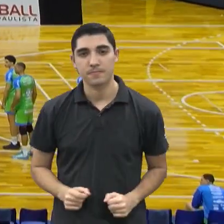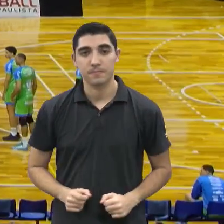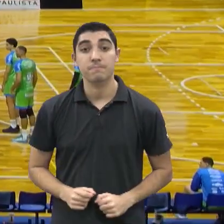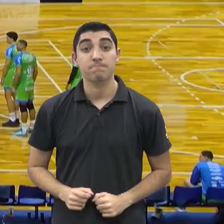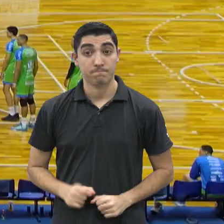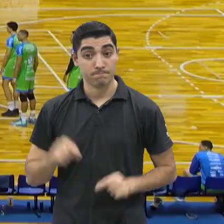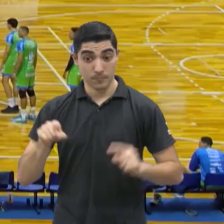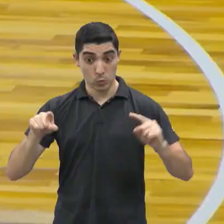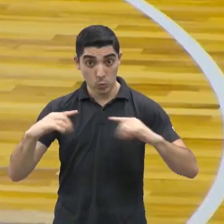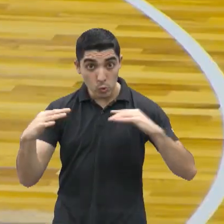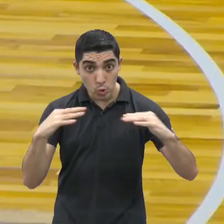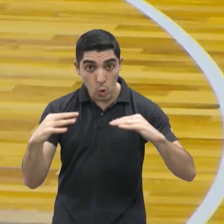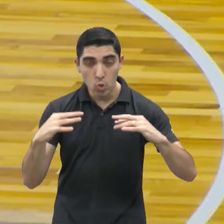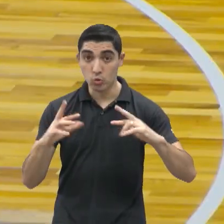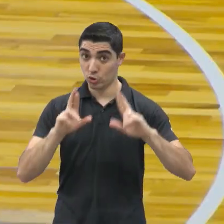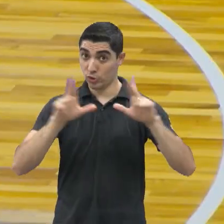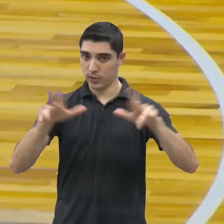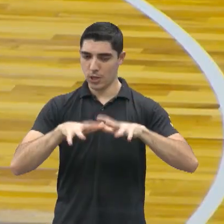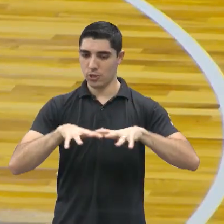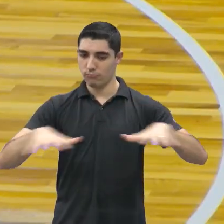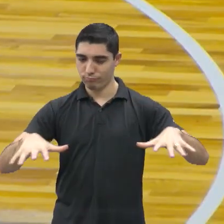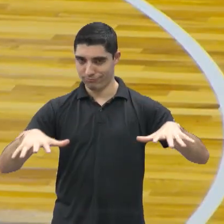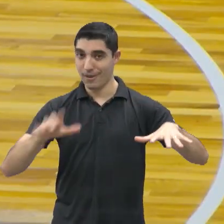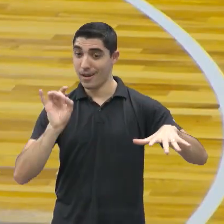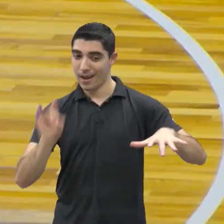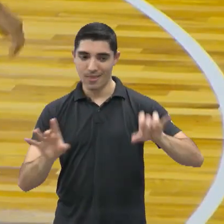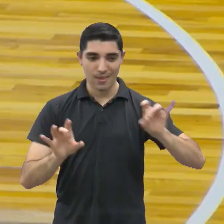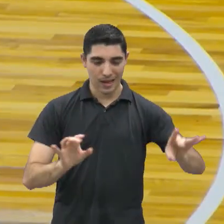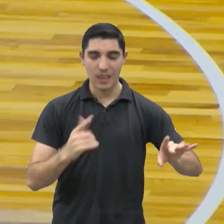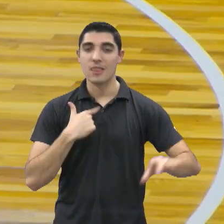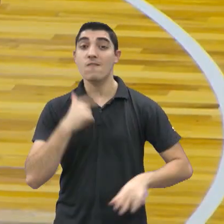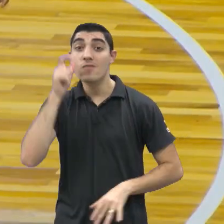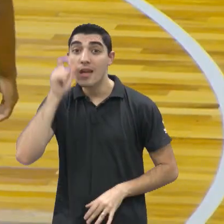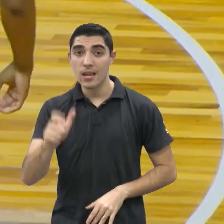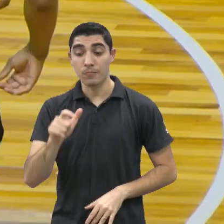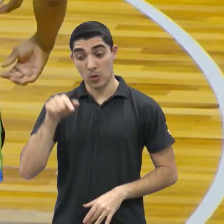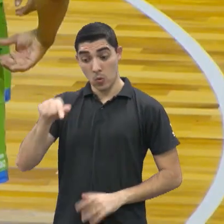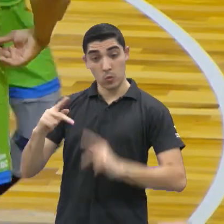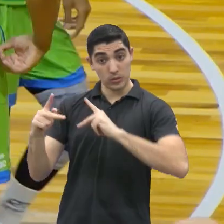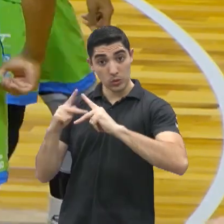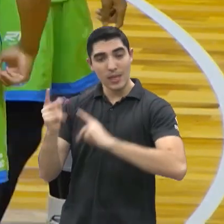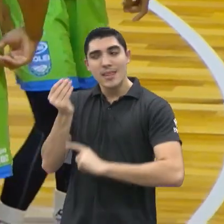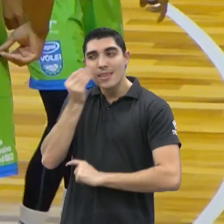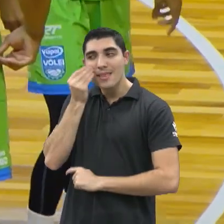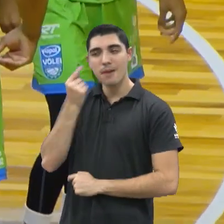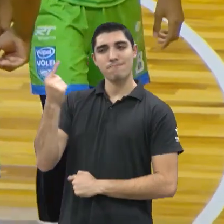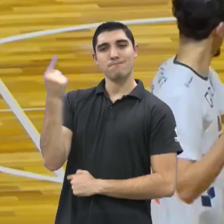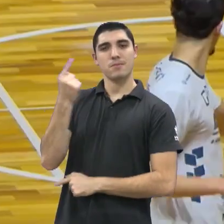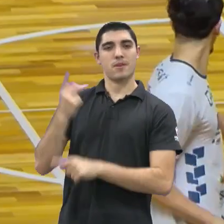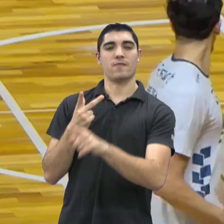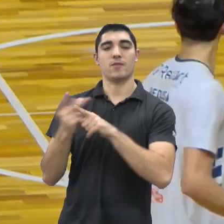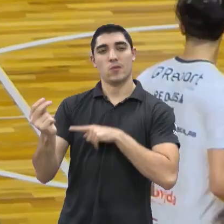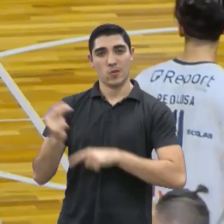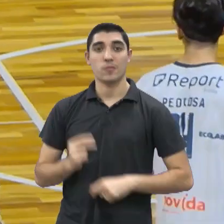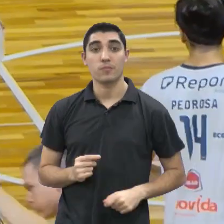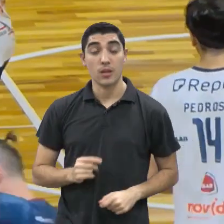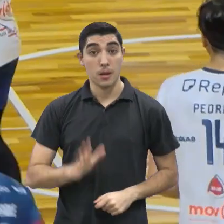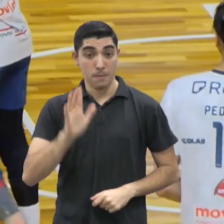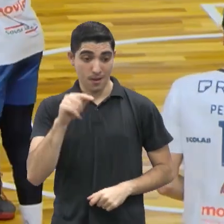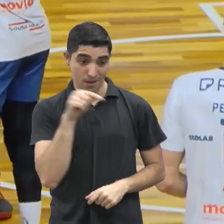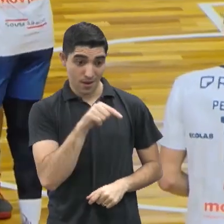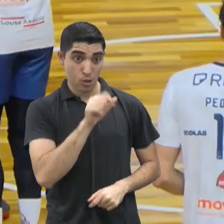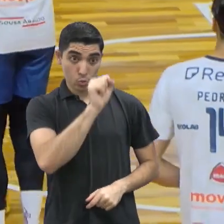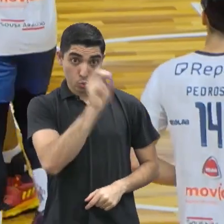interesses distintos. Para o São José, valia a primeira vitória no Campeonato Paulista de Vôlei. Já para o